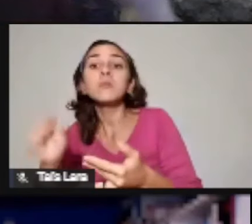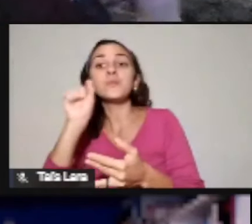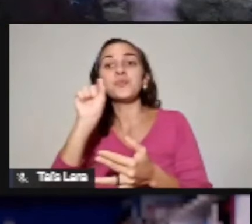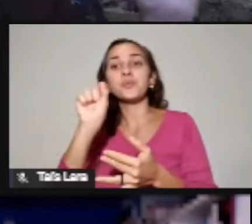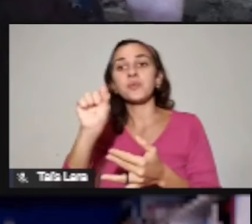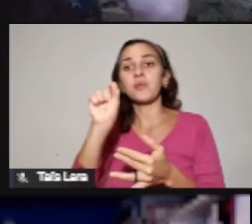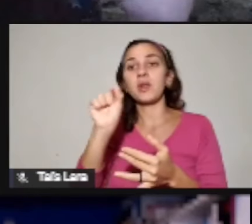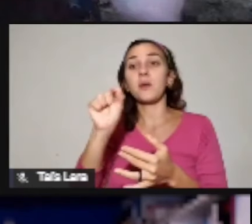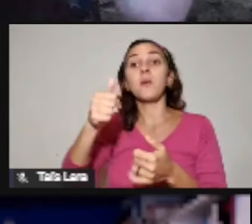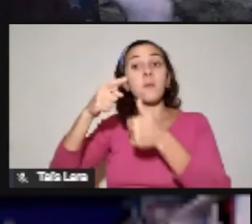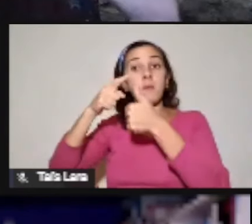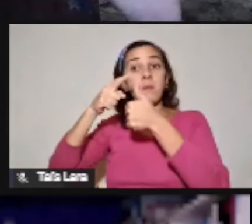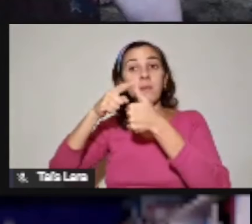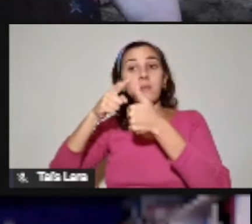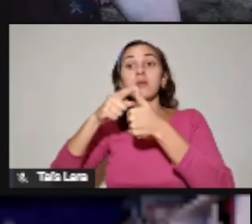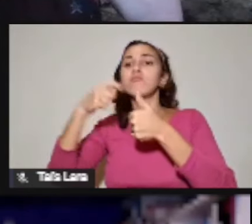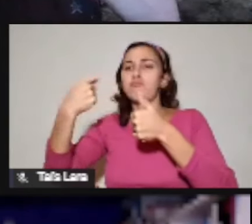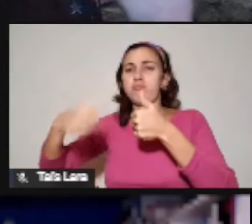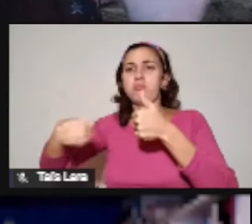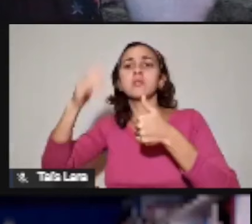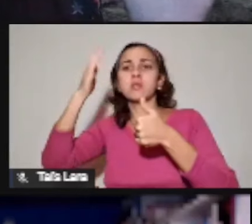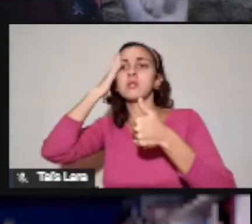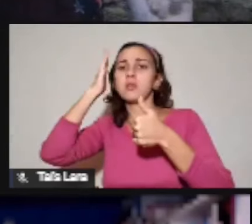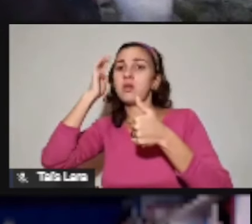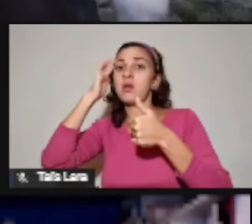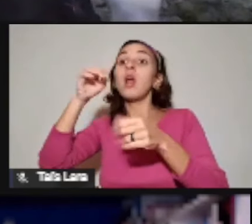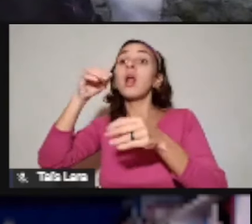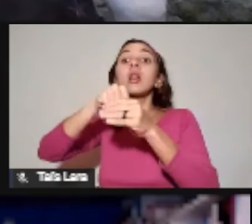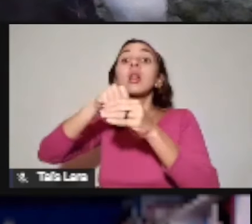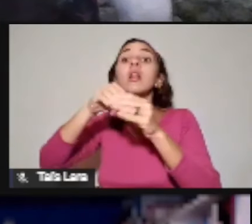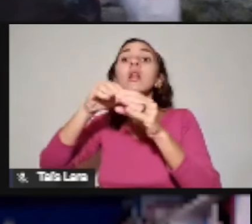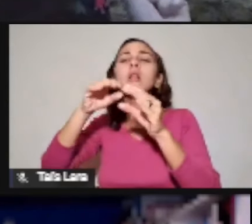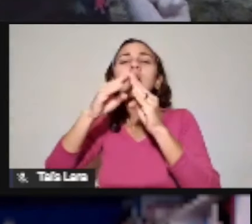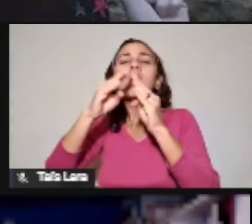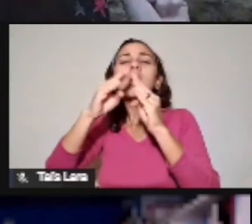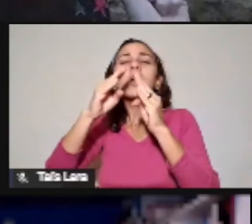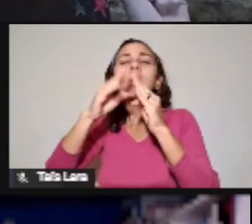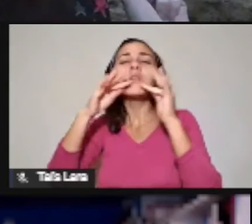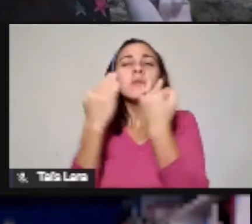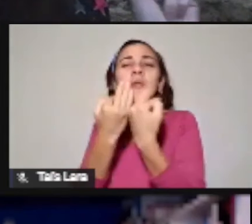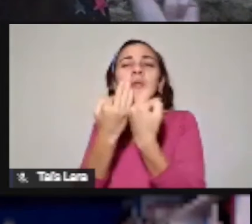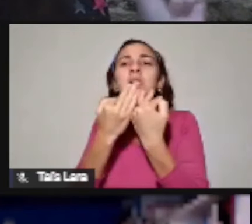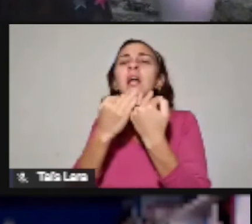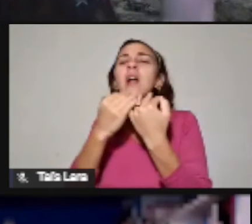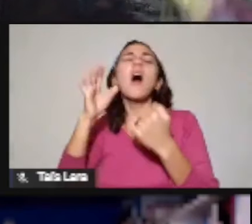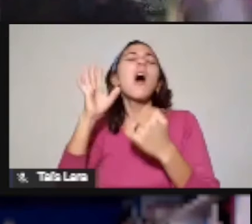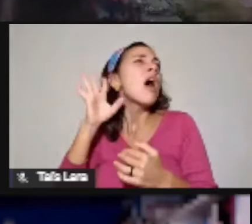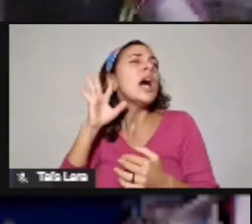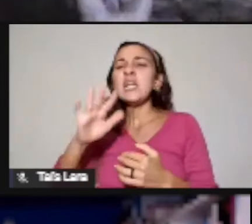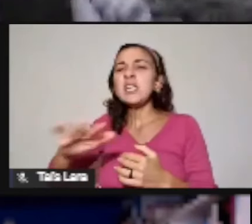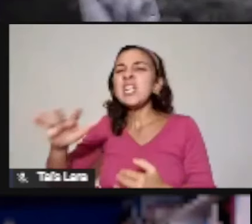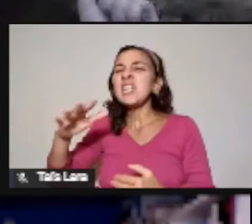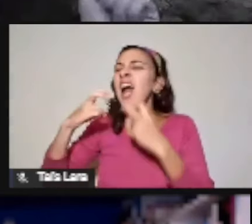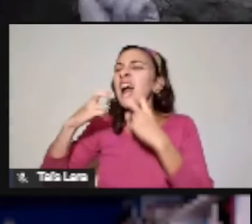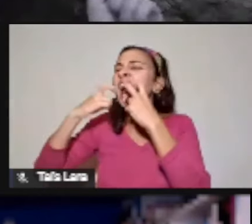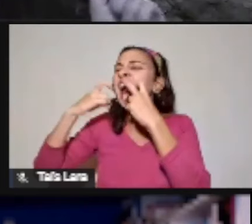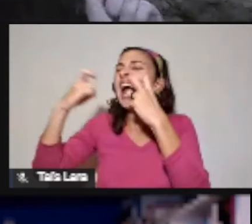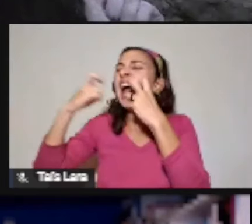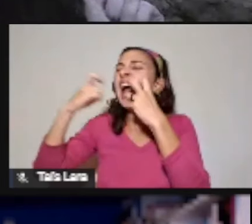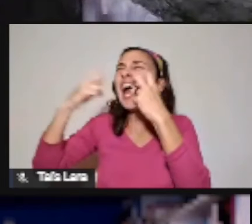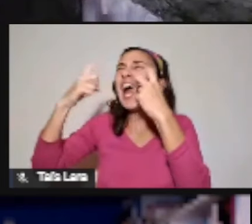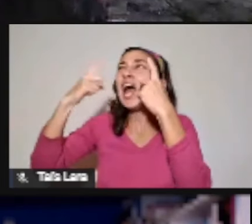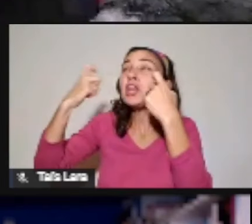gente precisa saber que isso está acontecendo dentro dessa casa. Então, criança chora demais, viu que a família bate, você